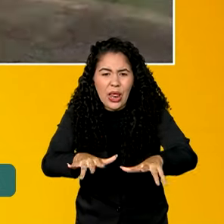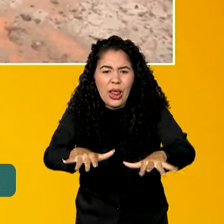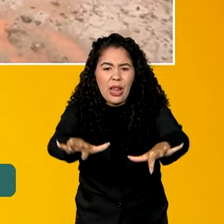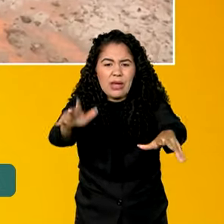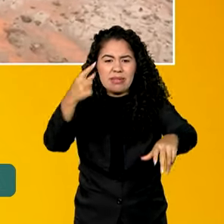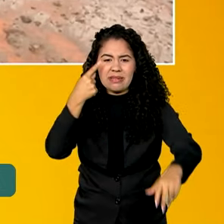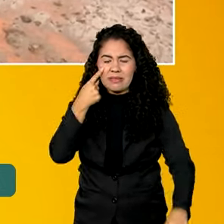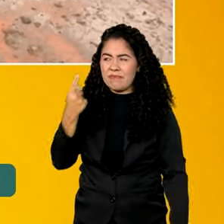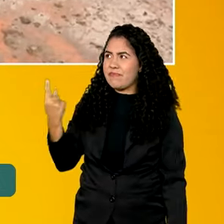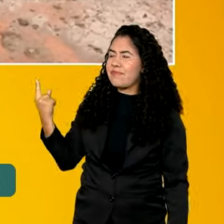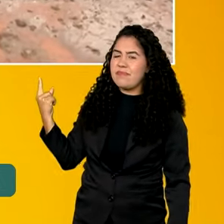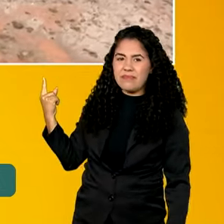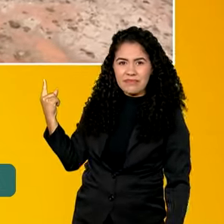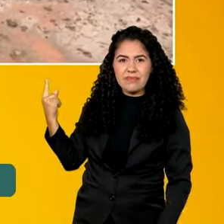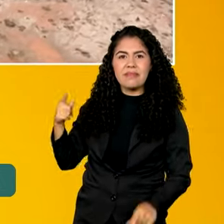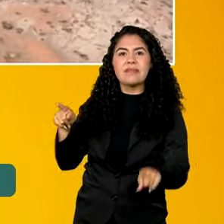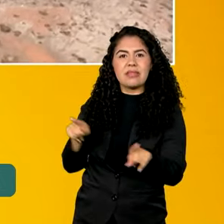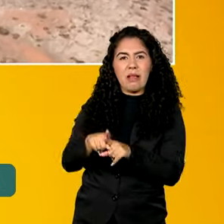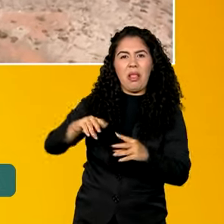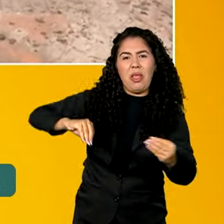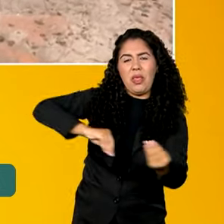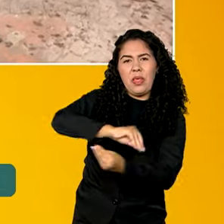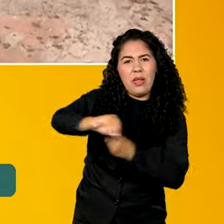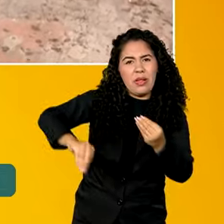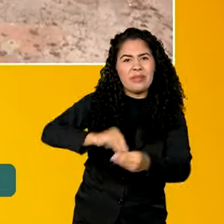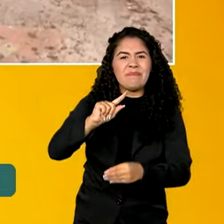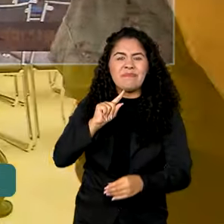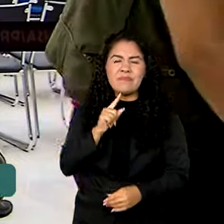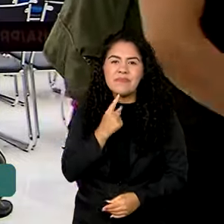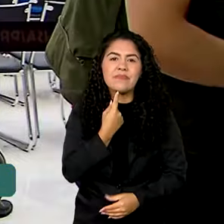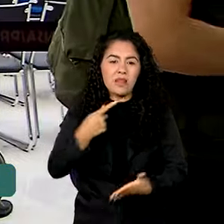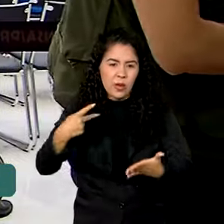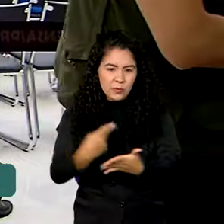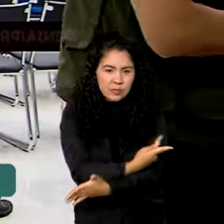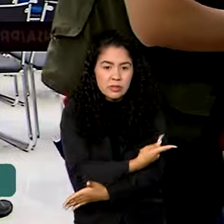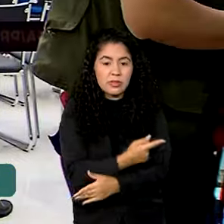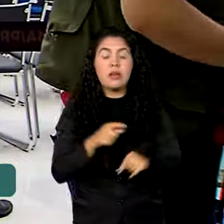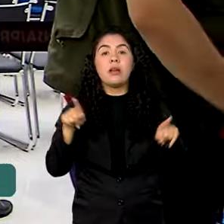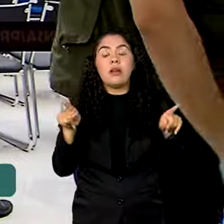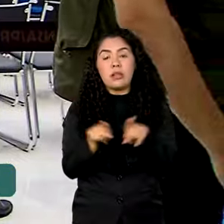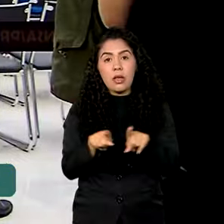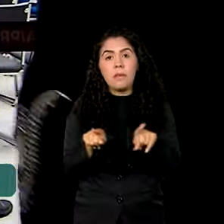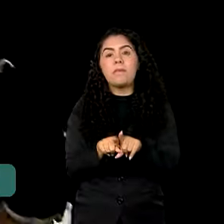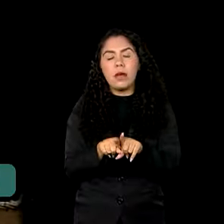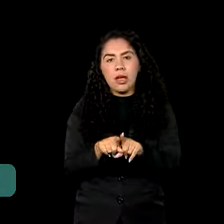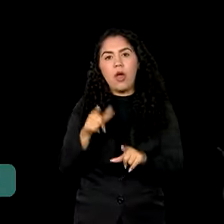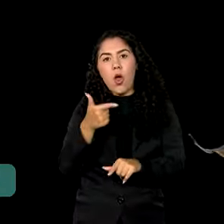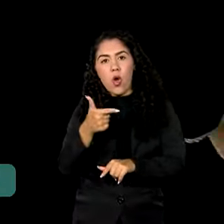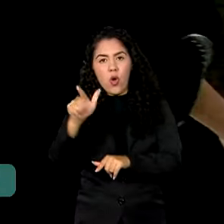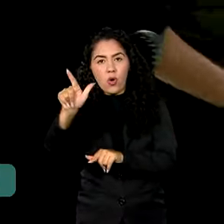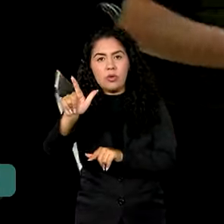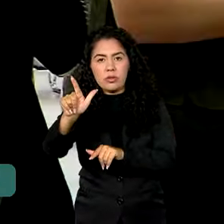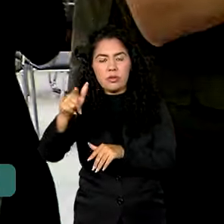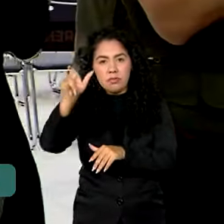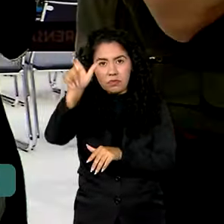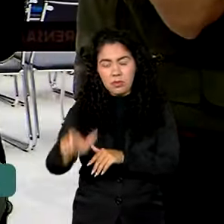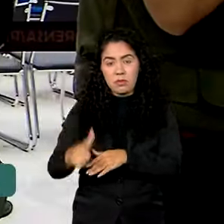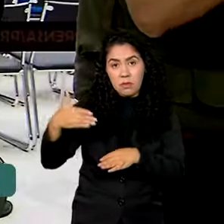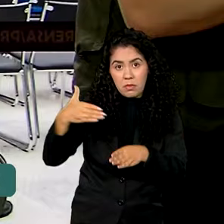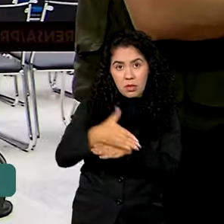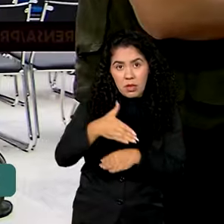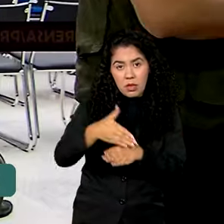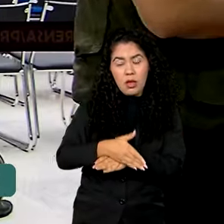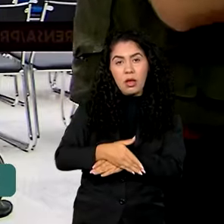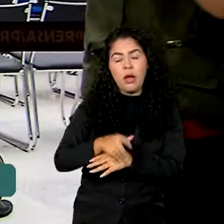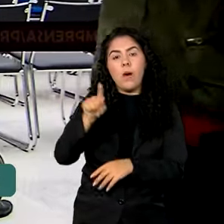Santo e desembocando no mar, teve a contaminação desse rio. Além do presidente, também devem participar deste evento aqui em